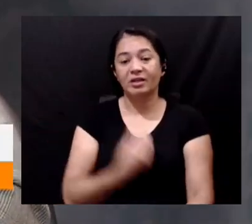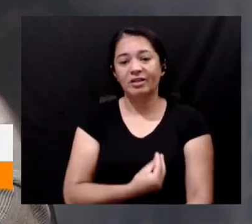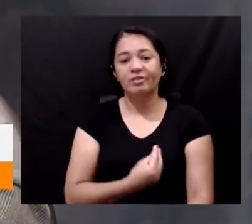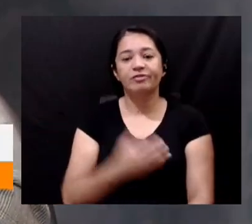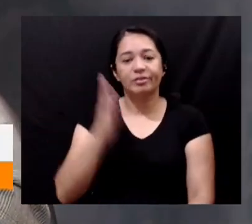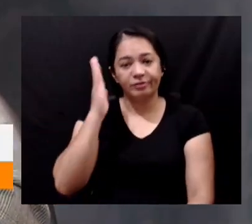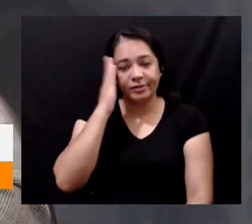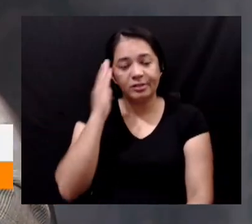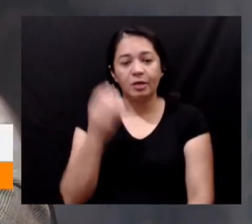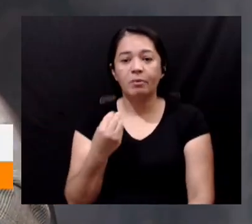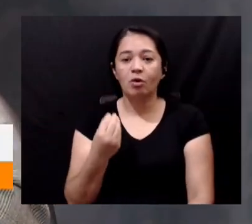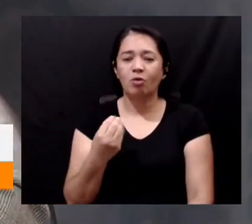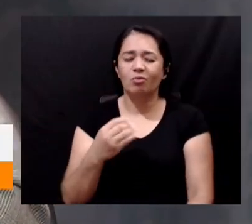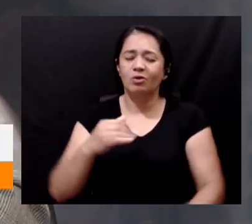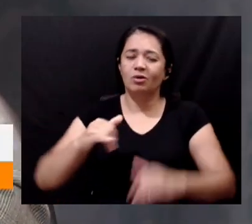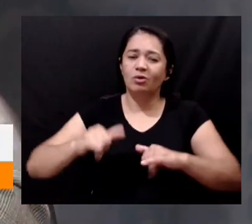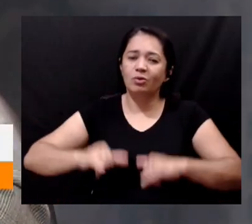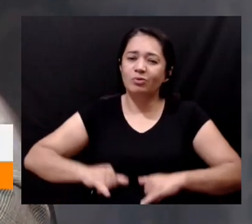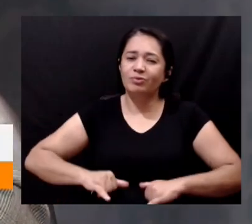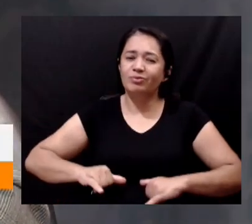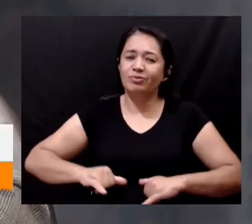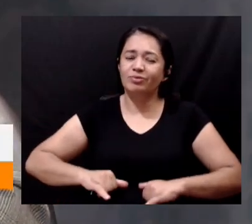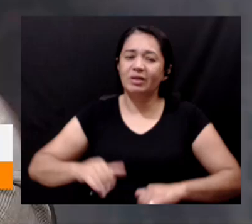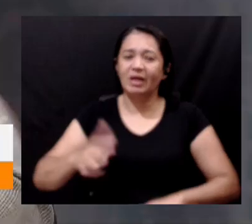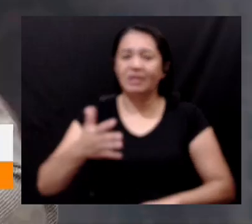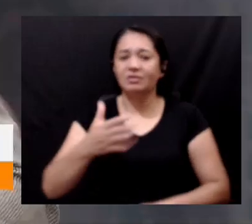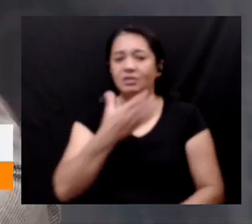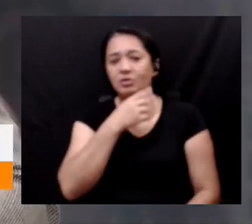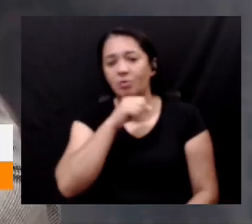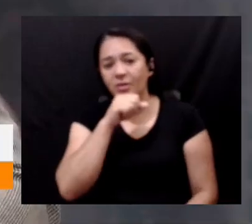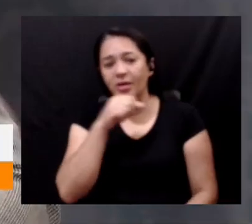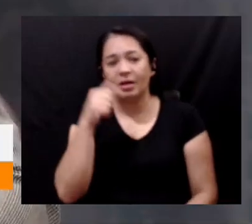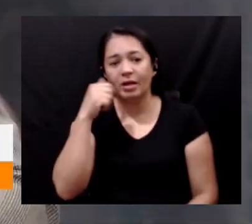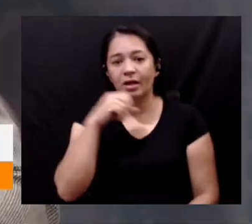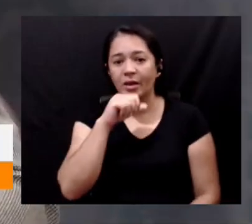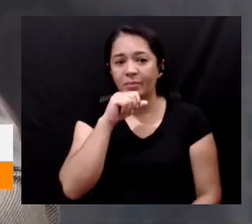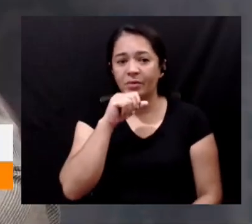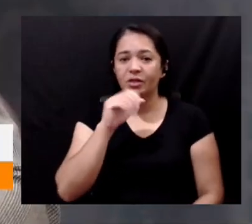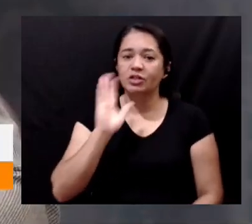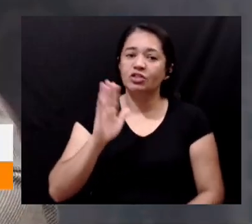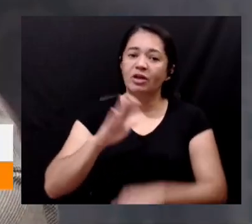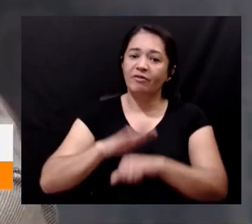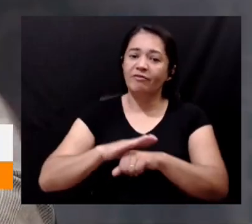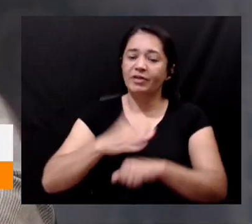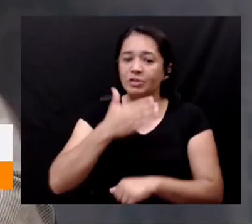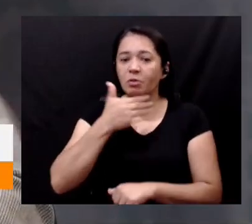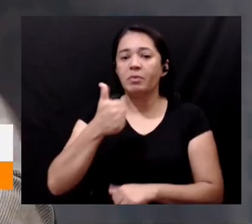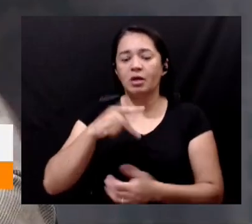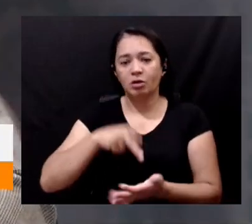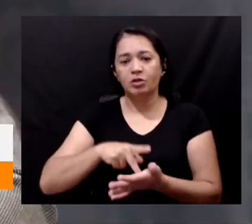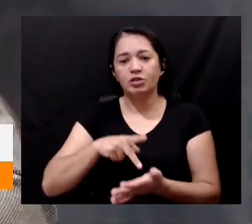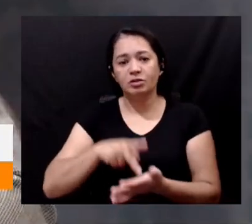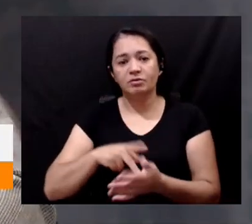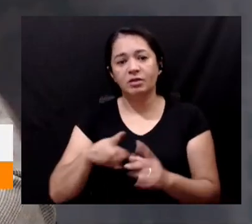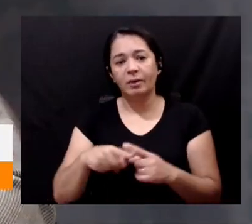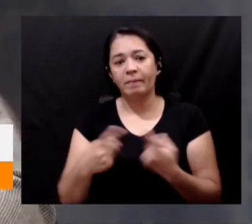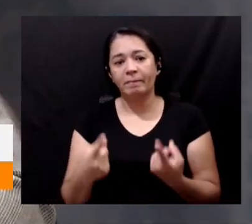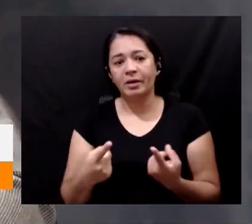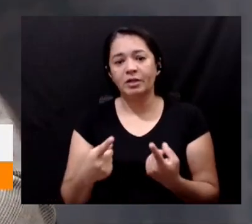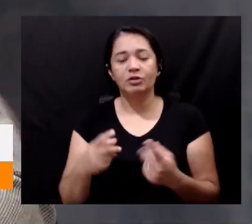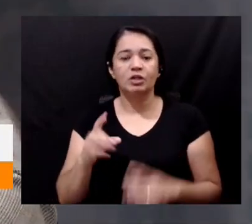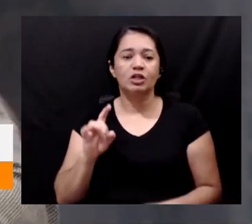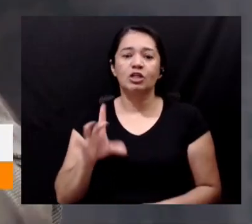isso é dolorido, muitas vezes o pai e a mãe até fez o seu melhor mesmo, mas não é uma questão